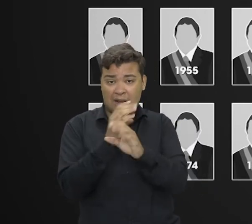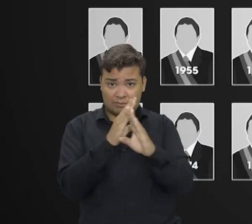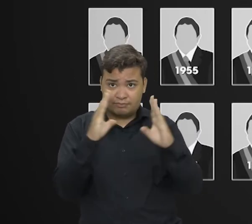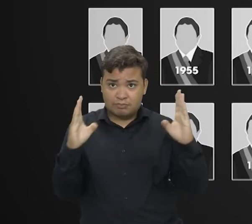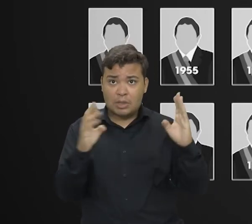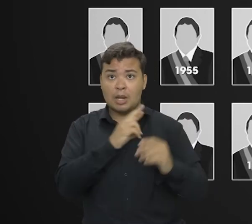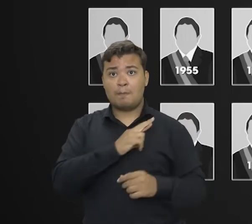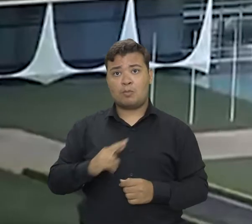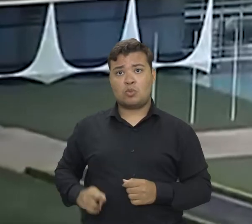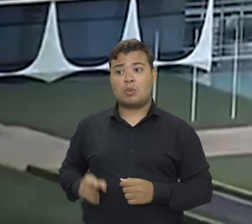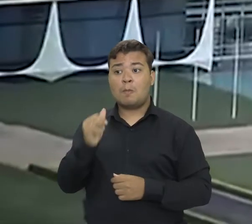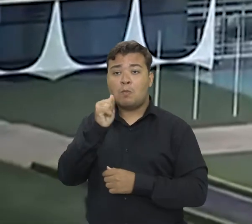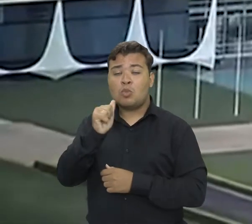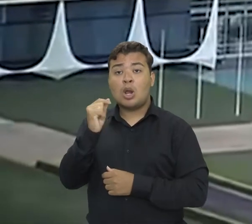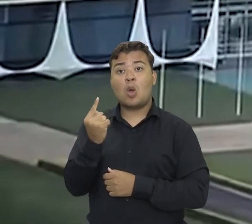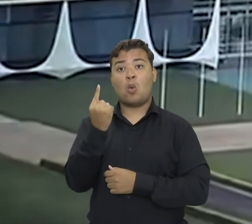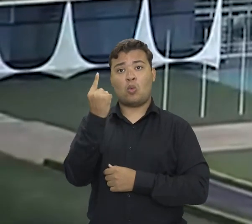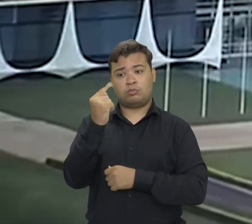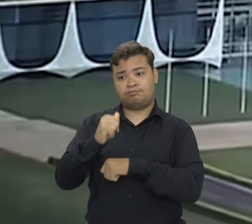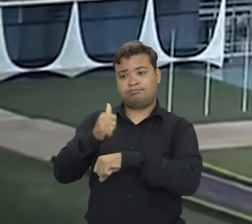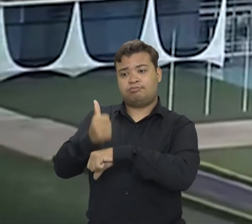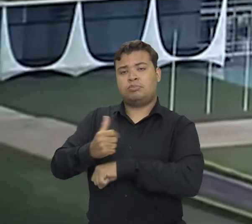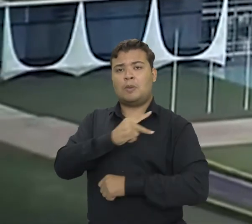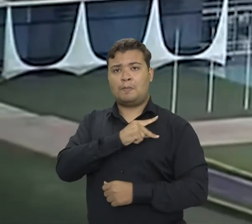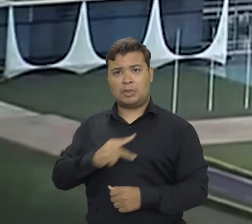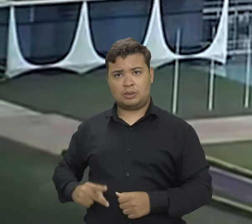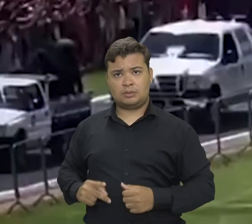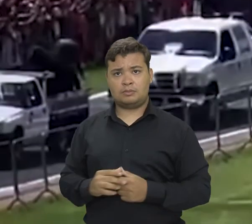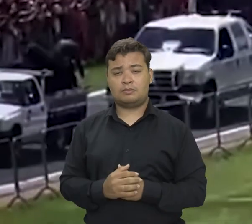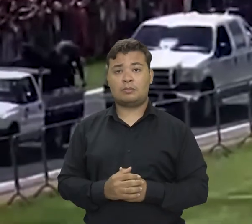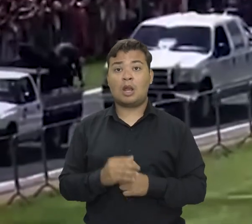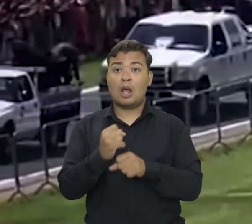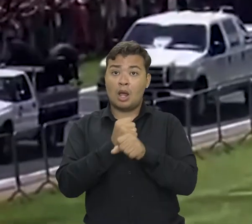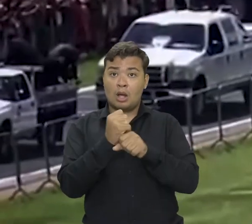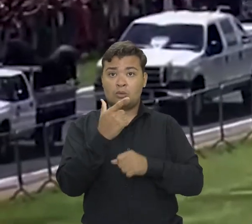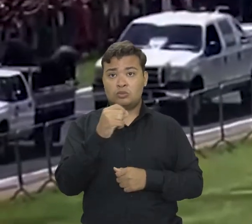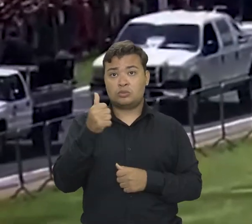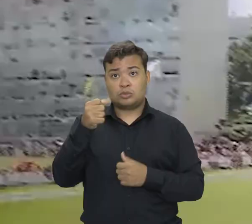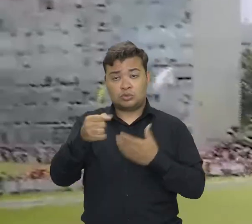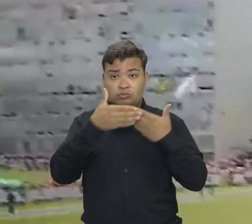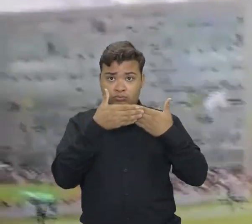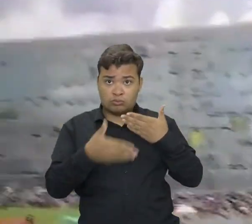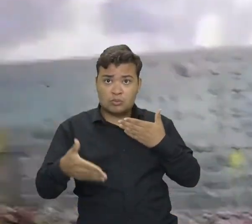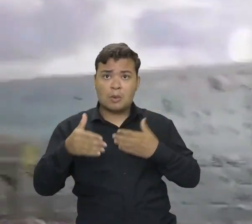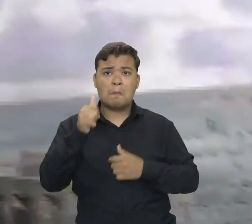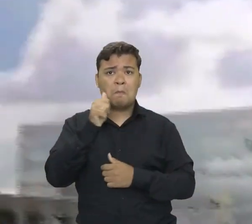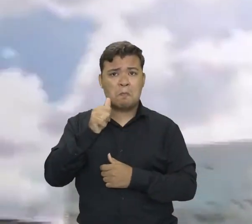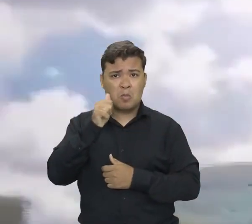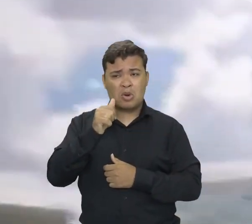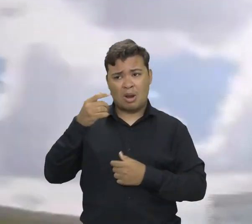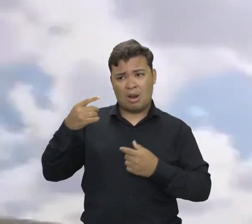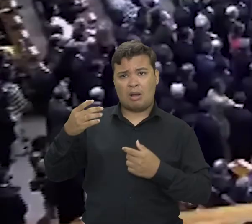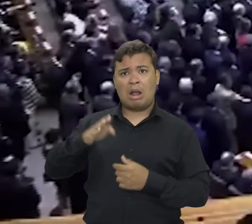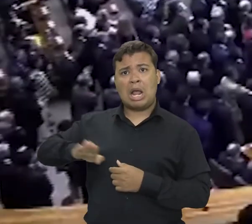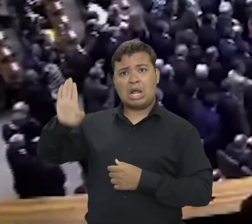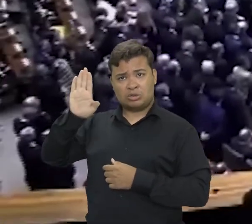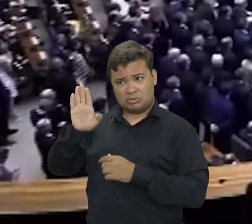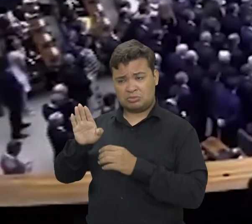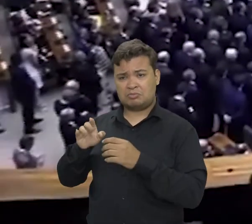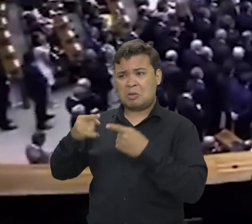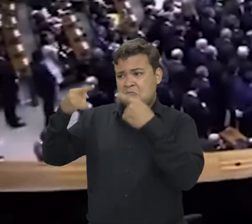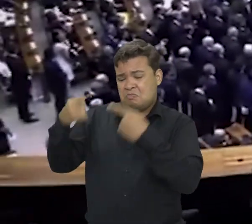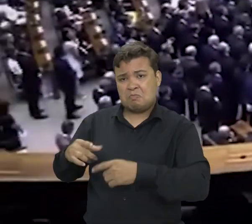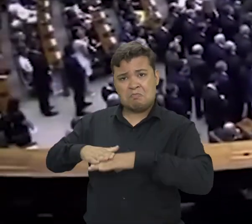ocupou a presidência. E desde 2018, elas sequer são cabeça de chapa das candidaturas mais competitivas